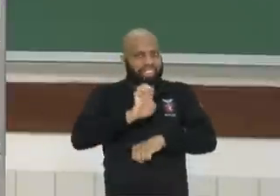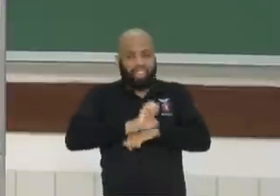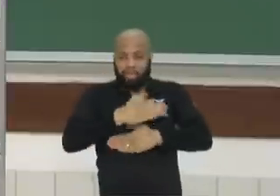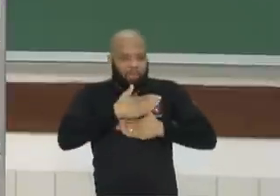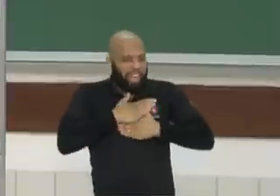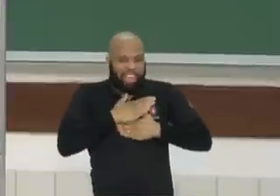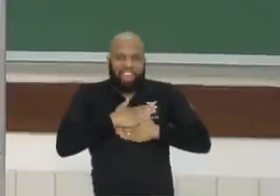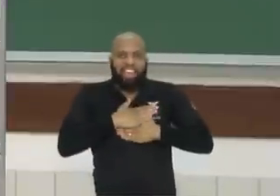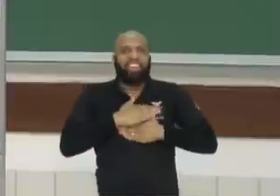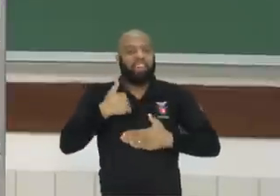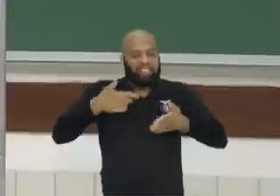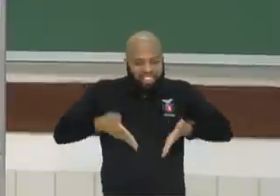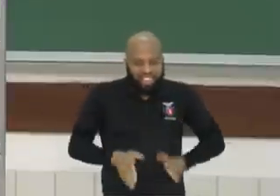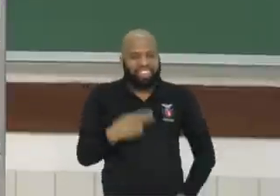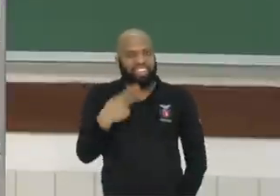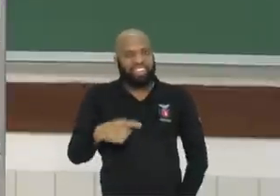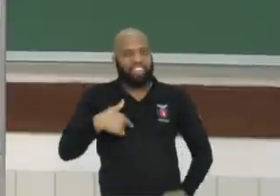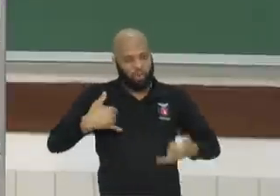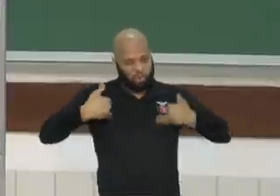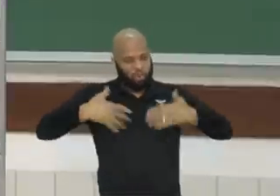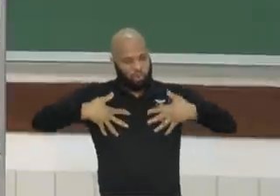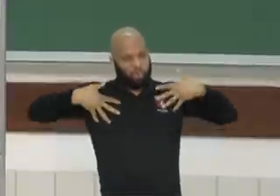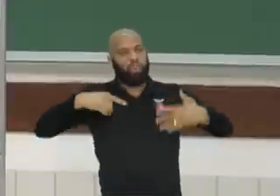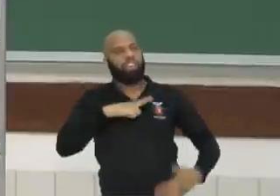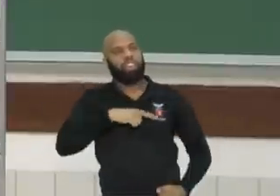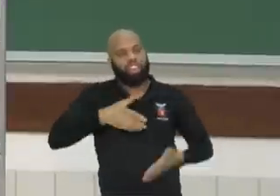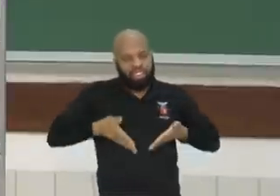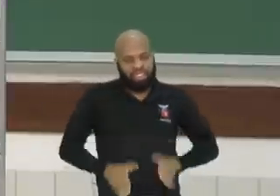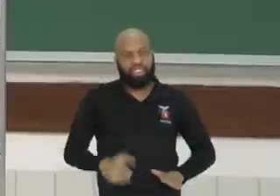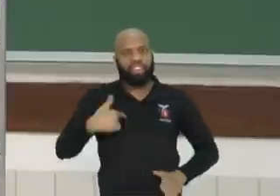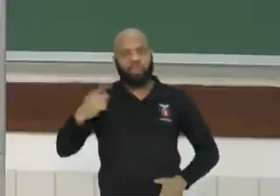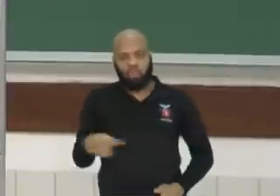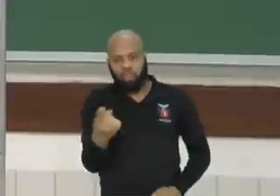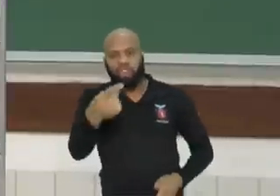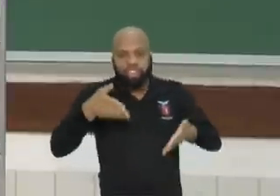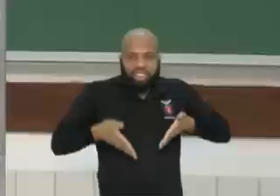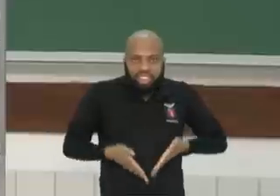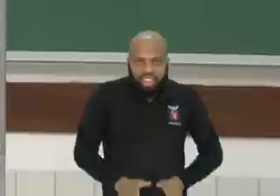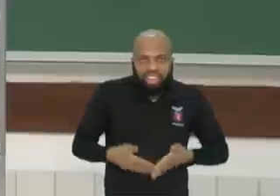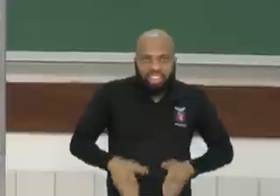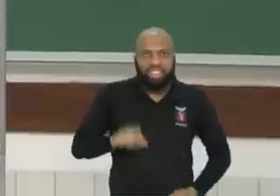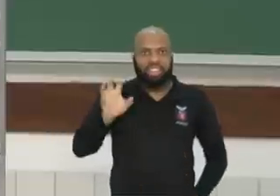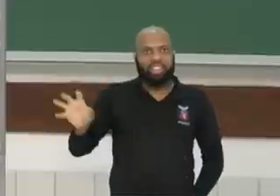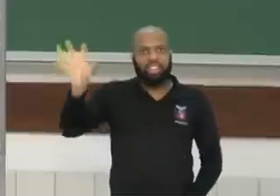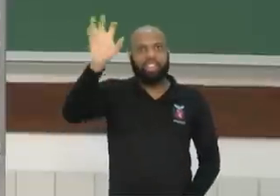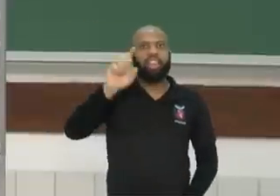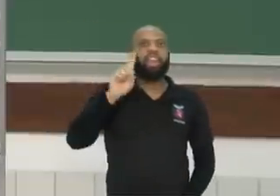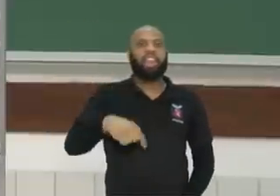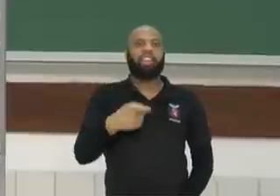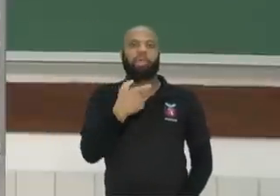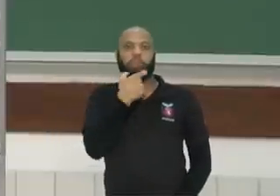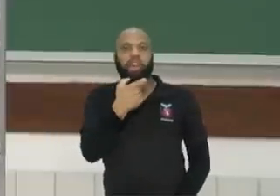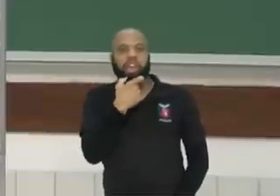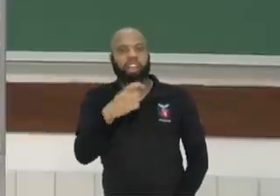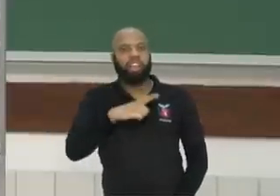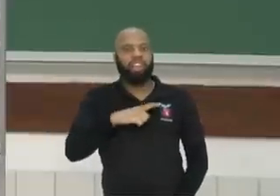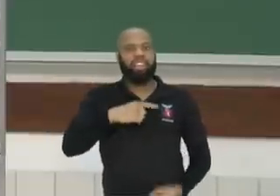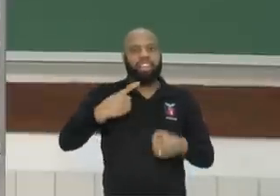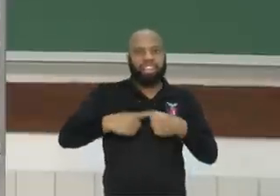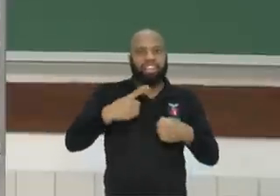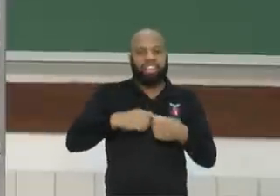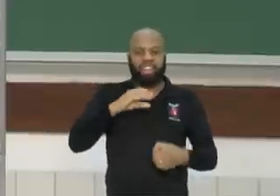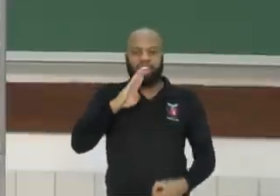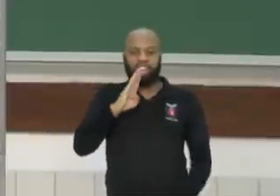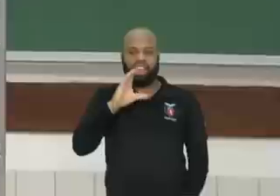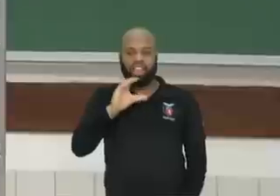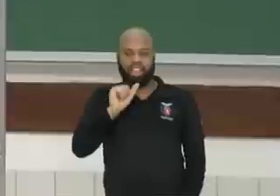meu estado, né? Nasci no Paraná, tenho orgulho de ser paranaense, nasci no interior do estado do Paraná, lá na região de Apucarana, uma cidadezinha chamada